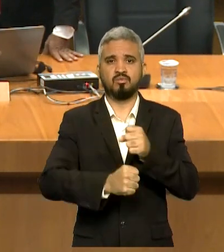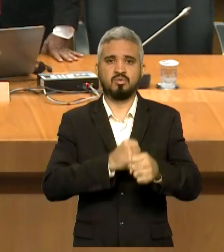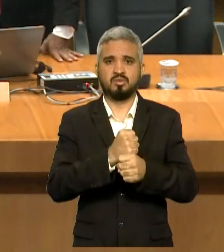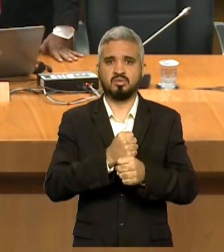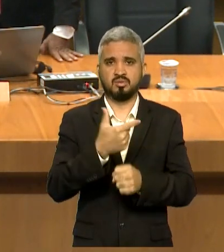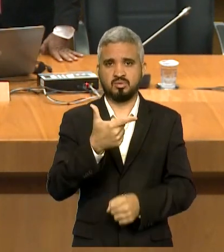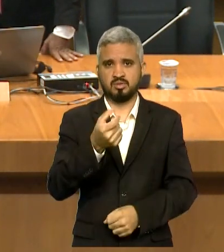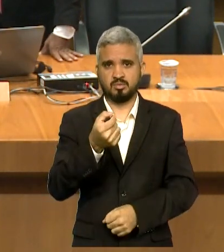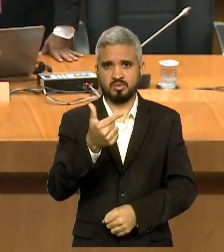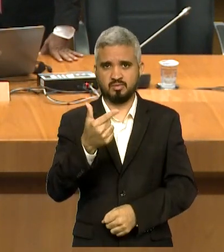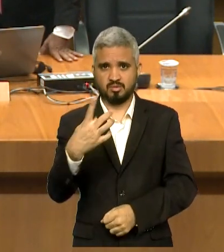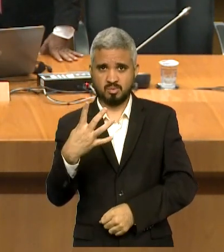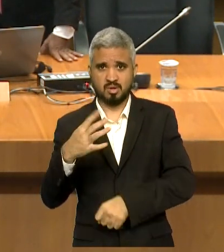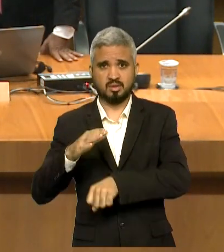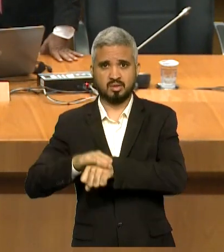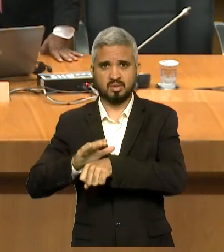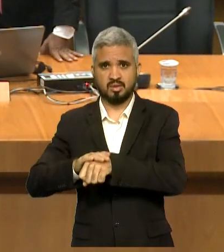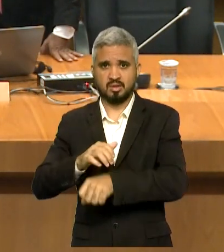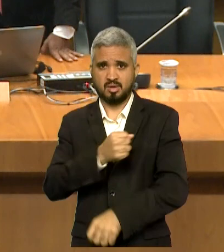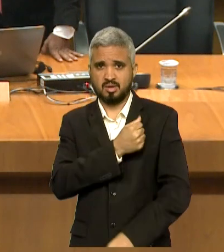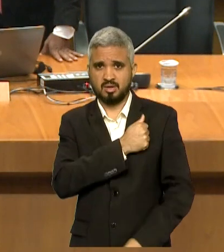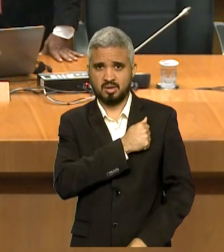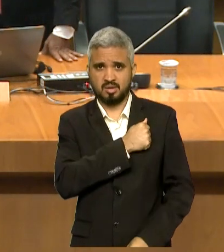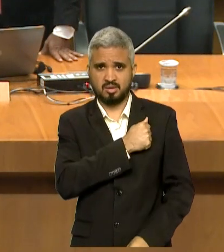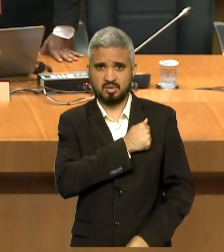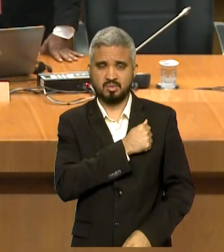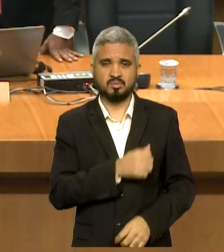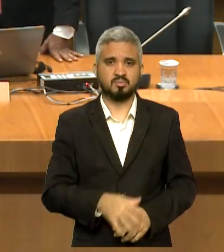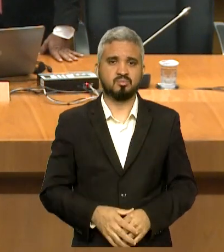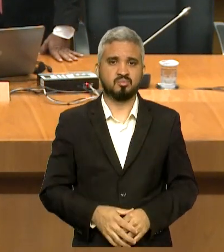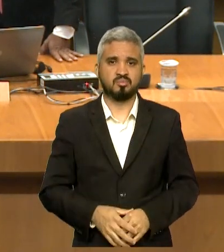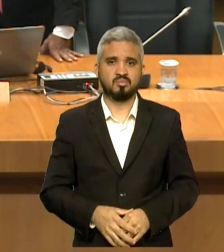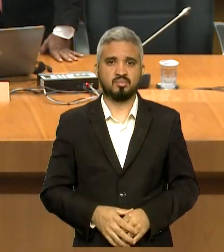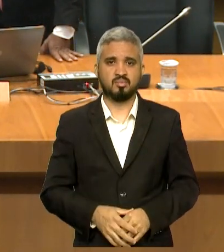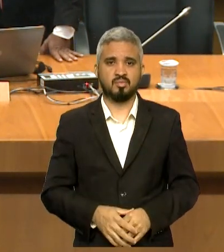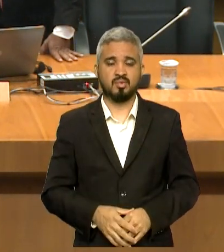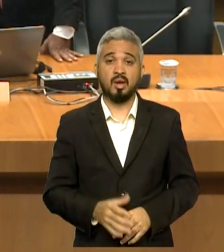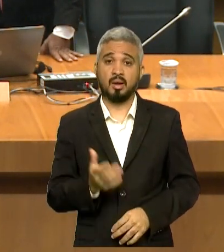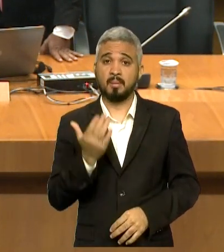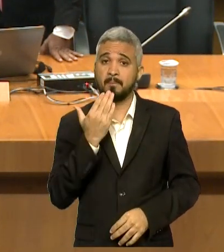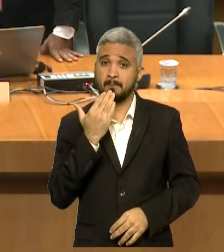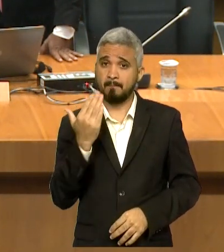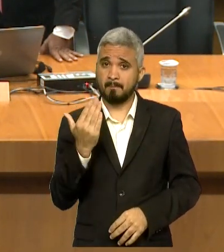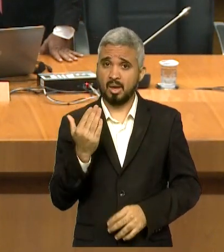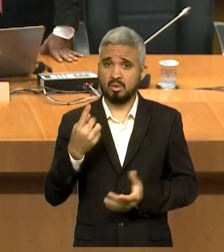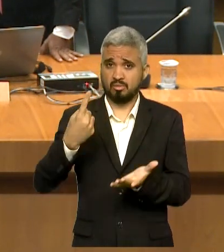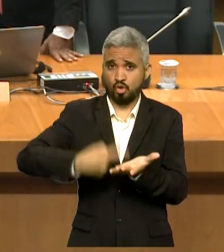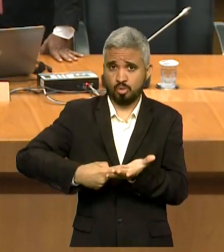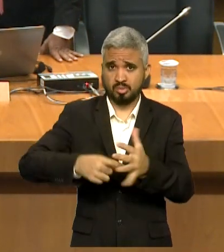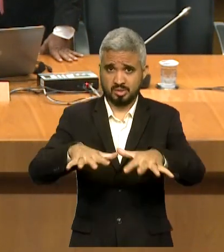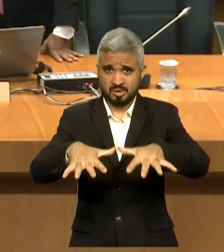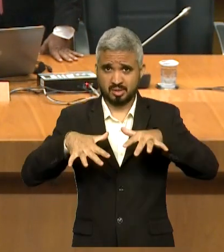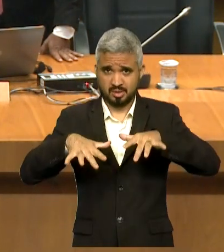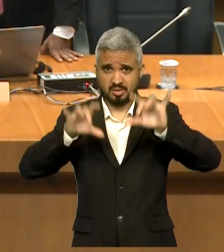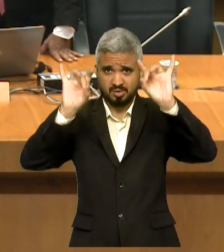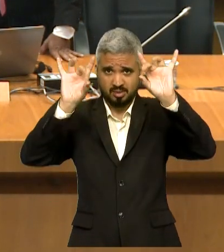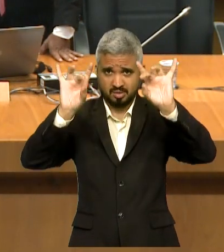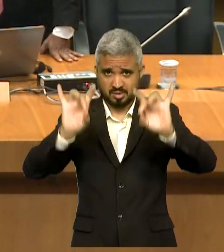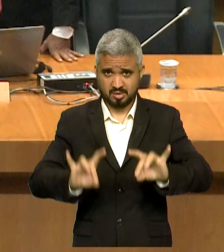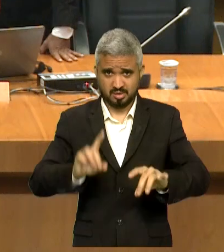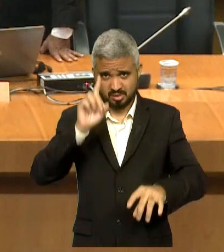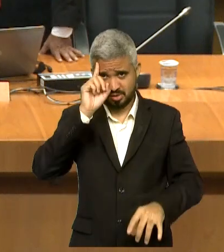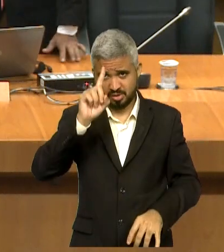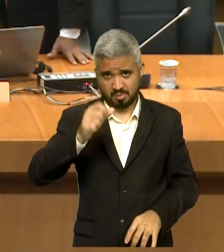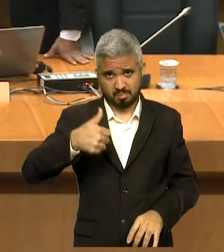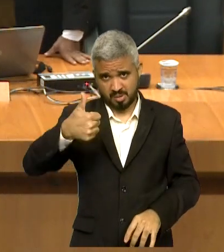019/2024, de autoria do deputado Antônio Pereira, solicitando que seja realizada a sessão solene dia 1º de